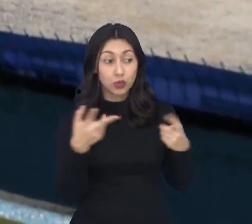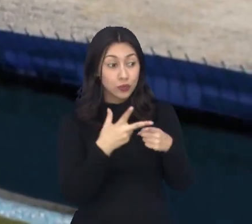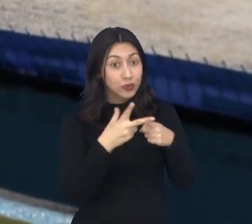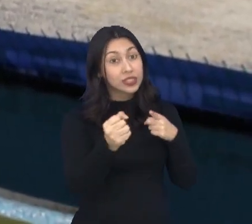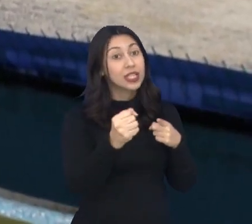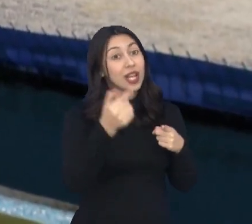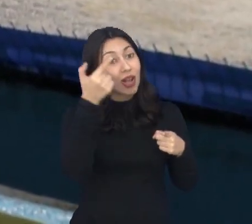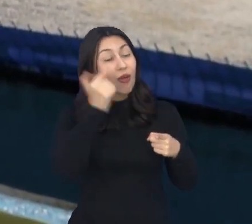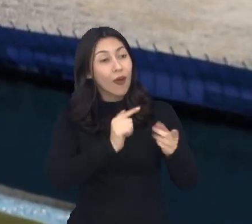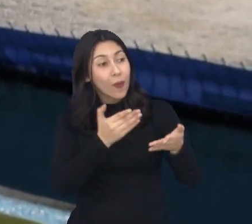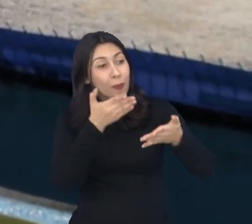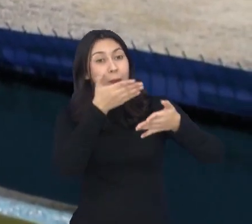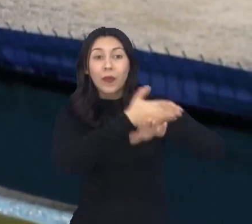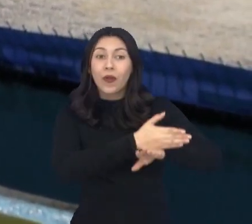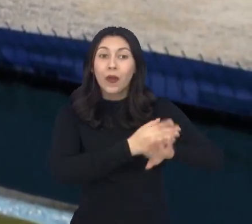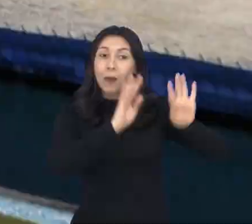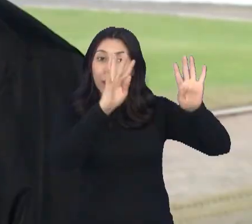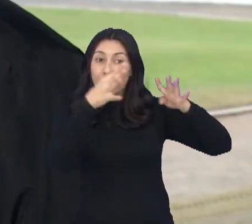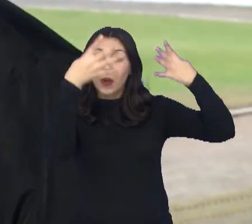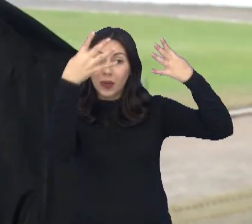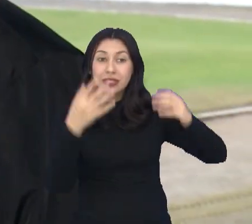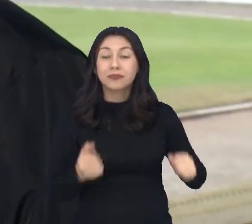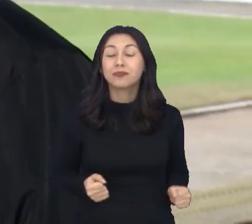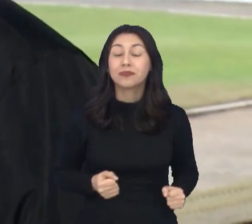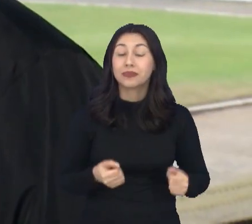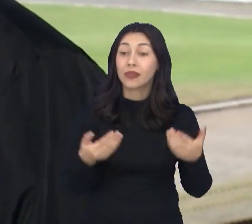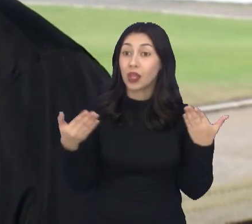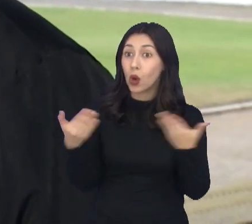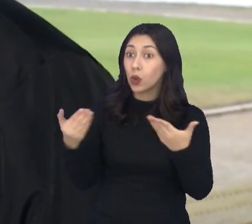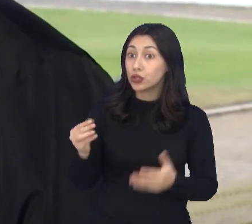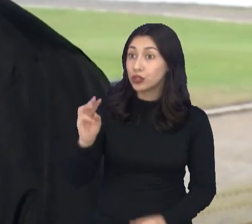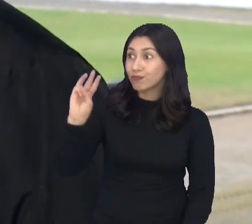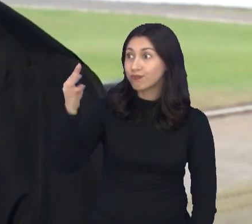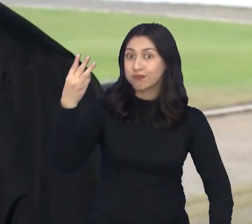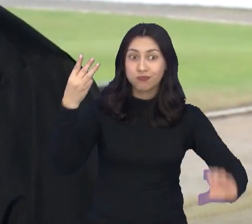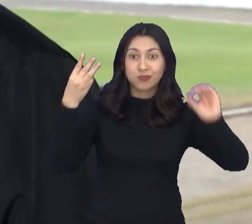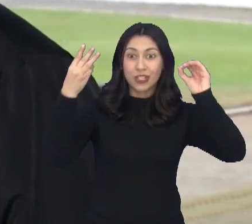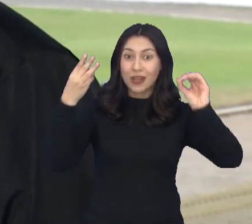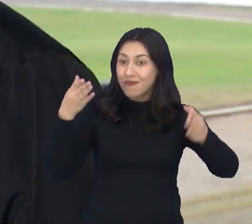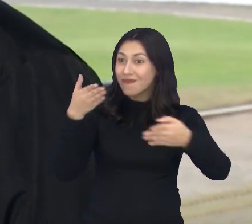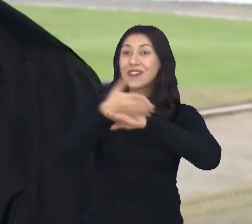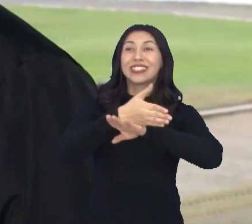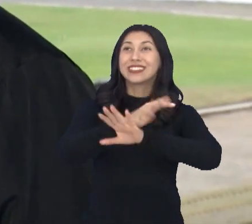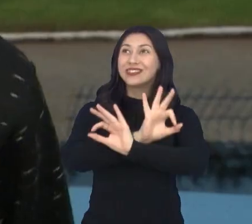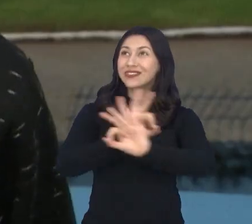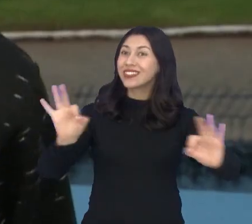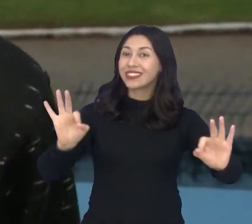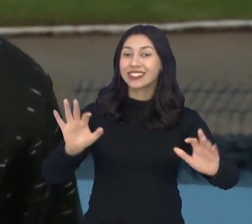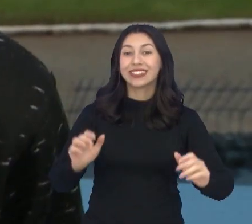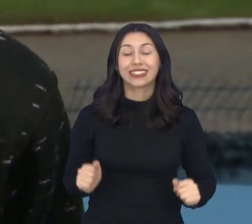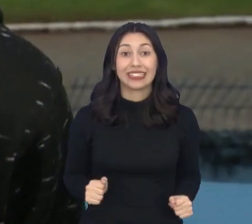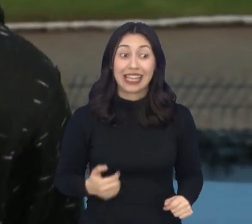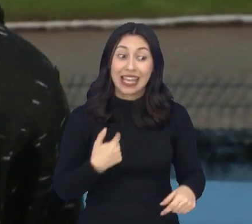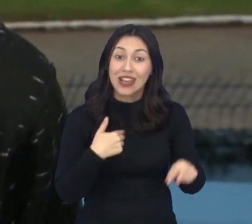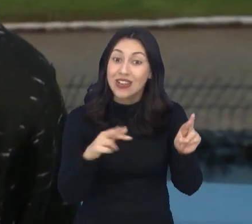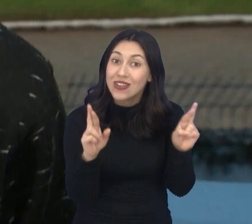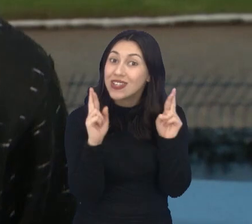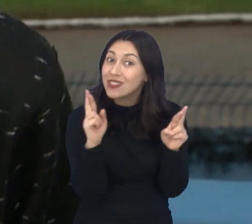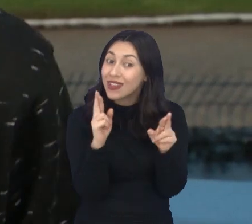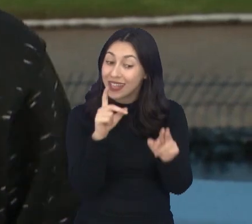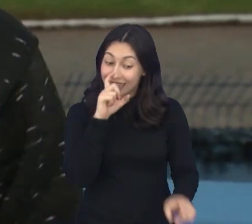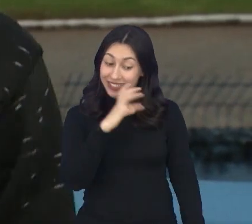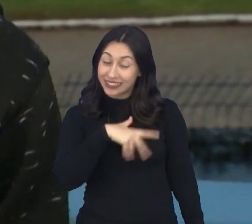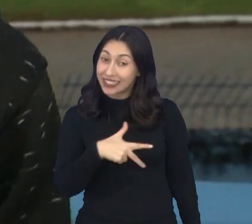garantir nossa classificação para a segunda fase. Hoje 3-0 e classificamos, com certeza. Eu espero que o São José